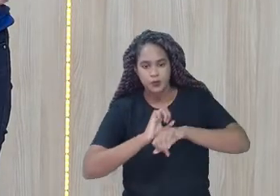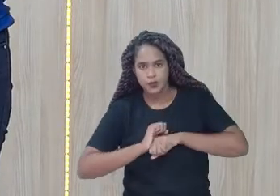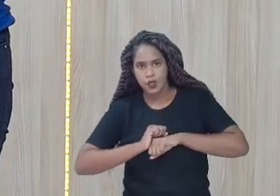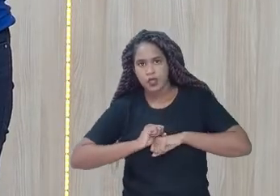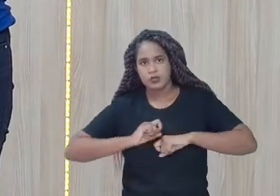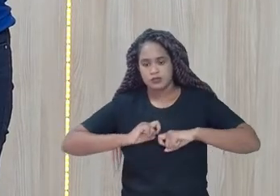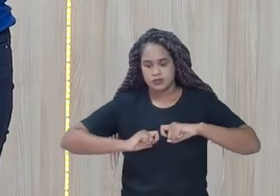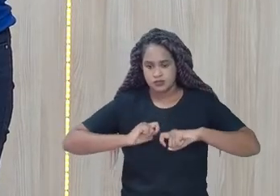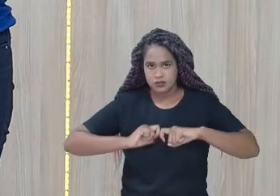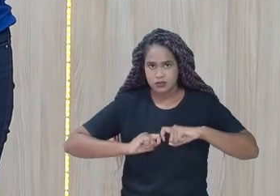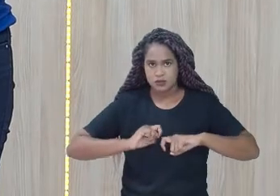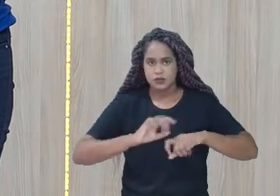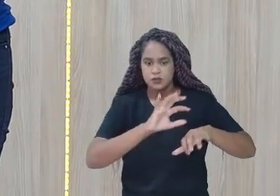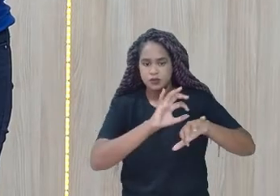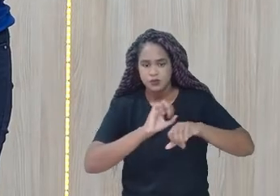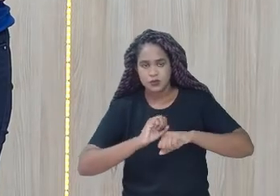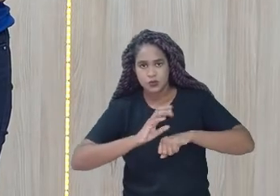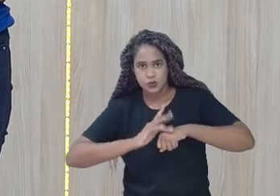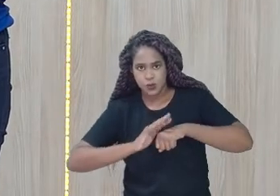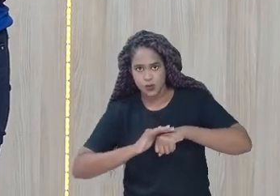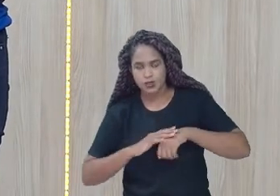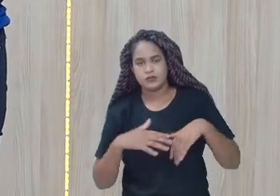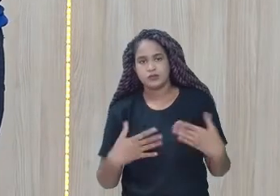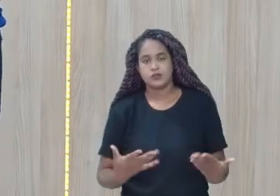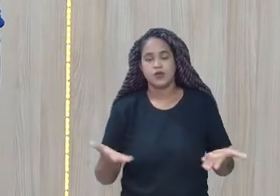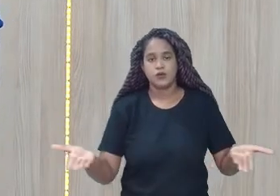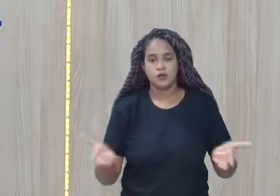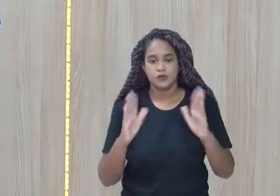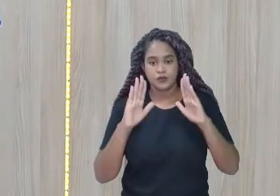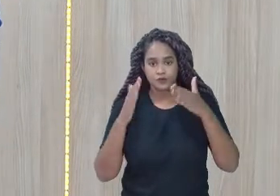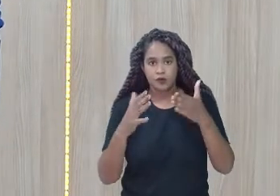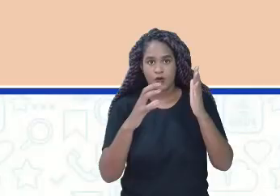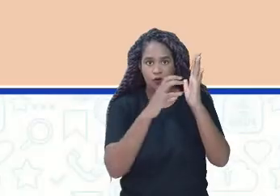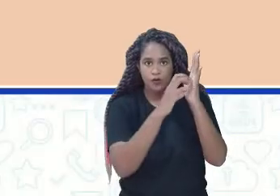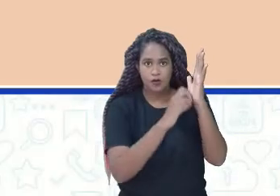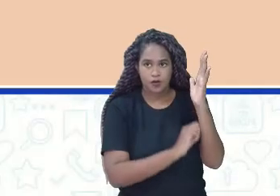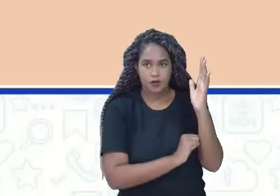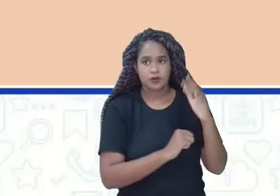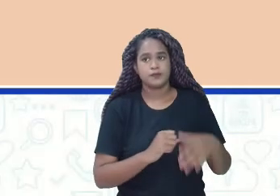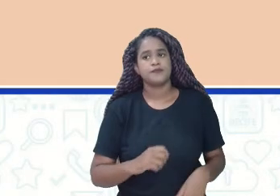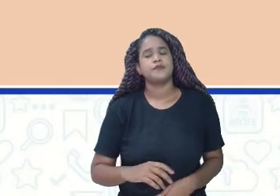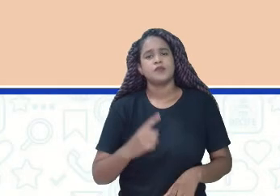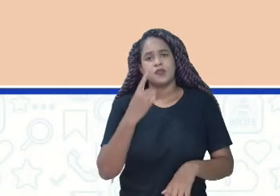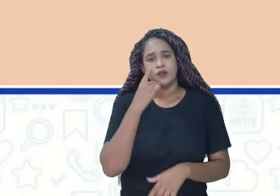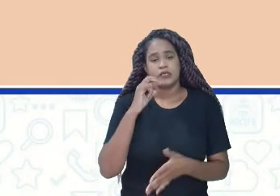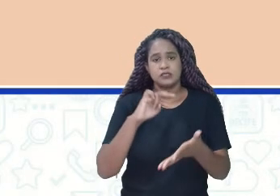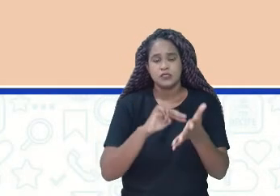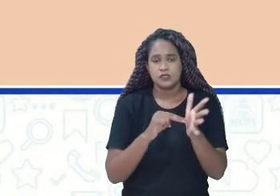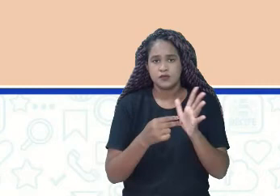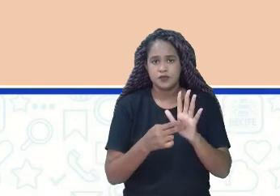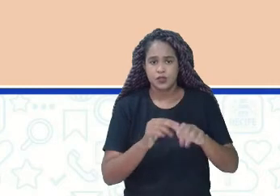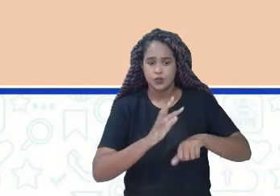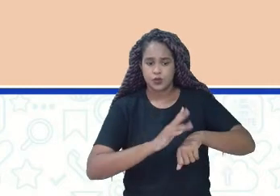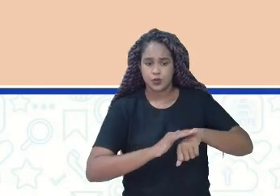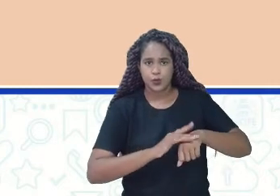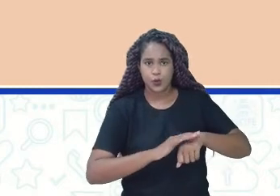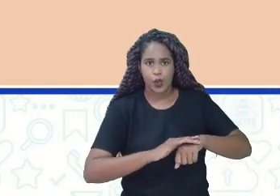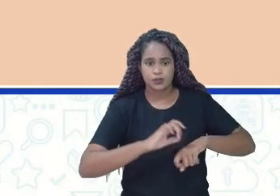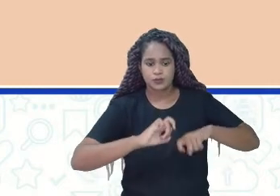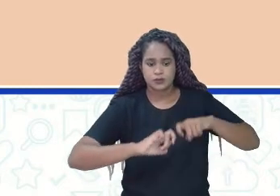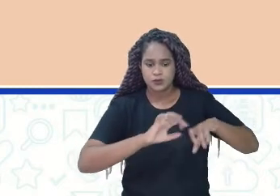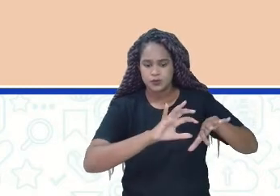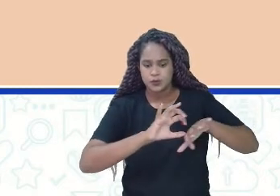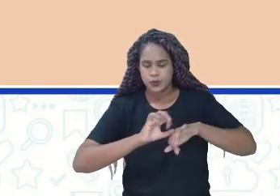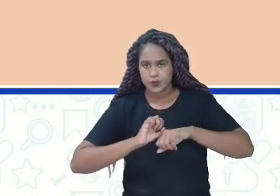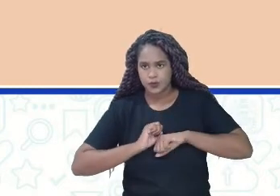várias, mas a nossa aula é especificamente sobre a AIDS. Então, o que é uma infecção sexualmente transmissível? Ela é representada